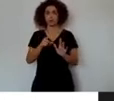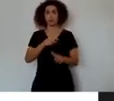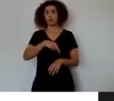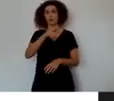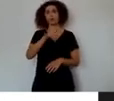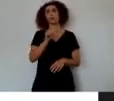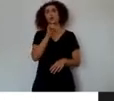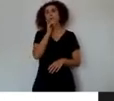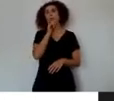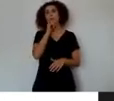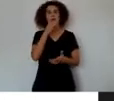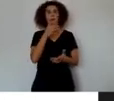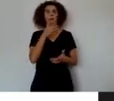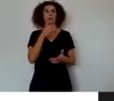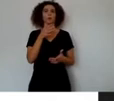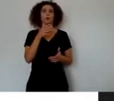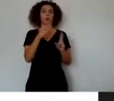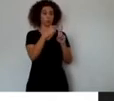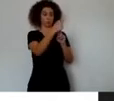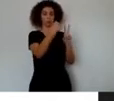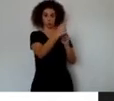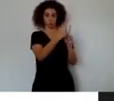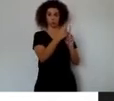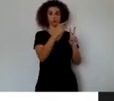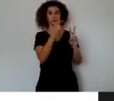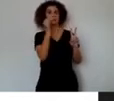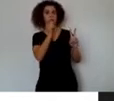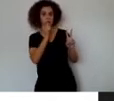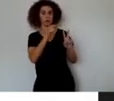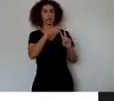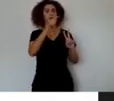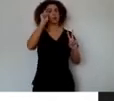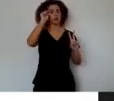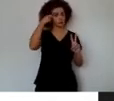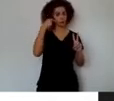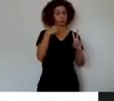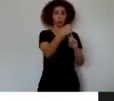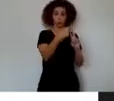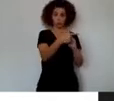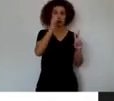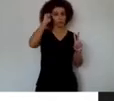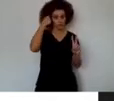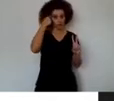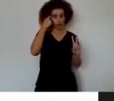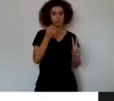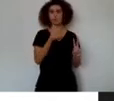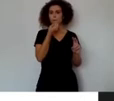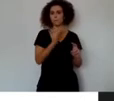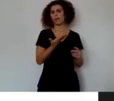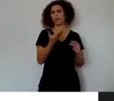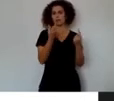casal bem-sucedido, afrocentrado. Às vezes, é a mulher negra com o homem branco ou o